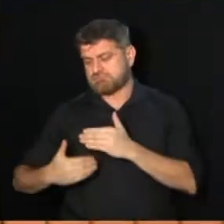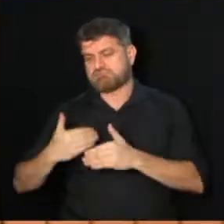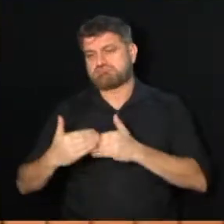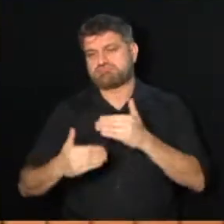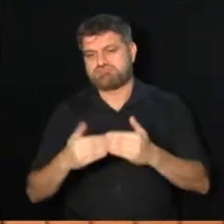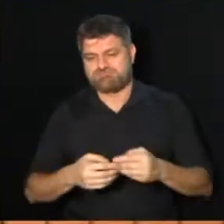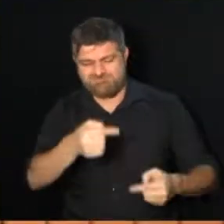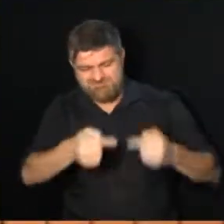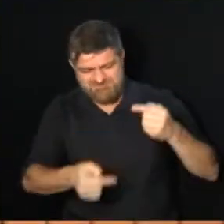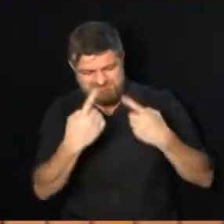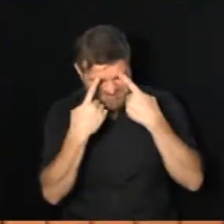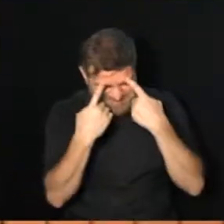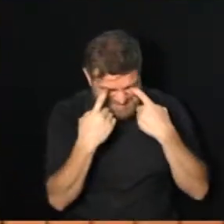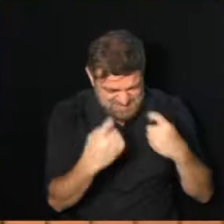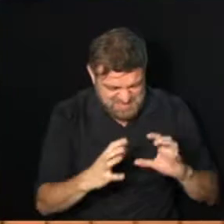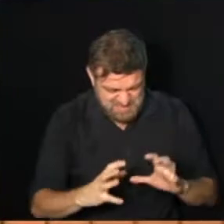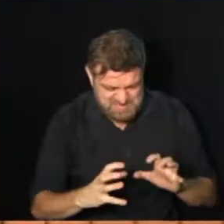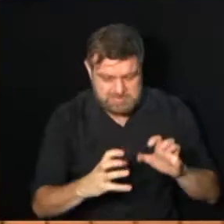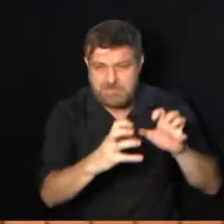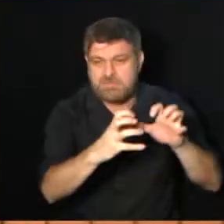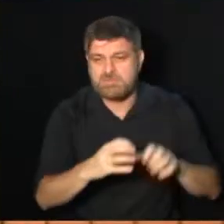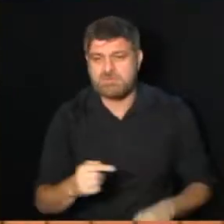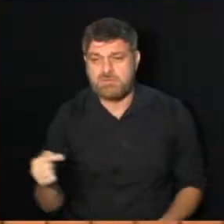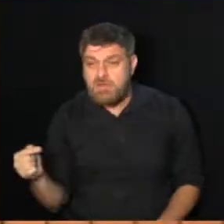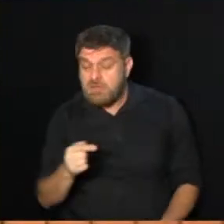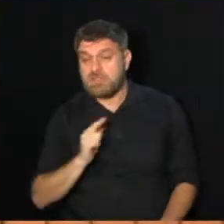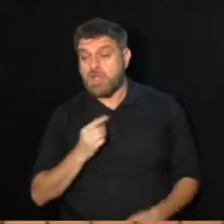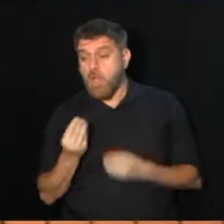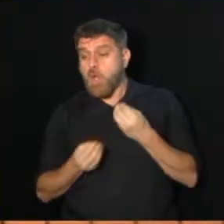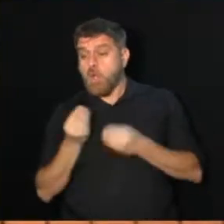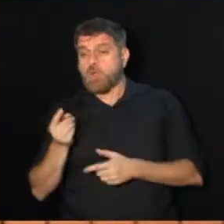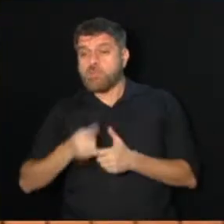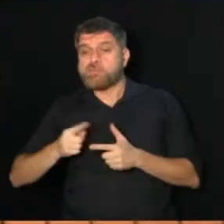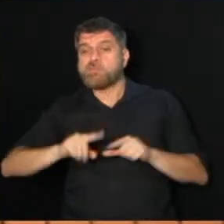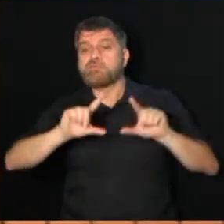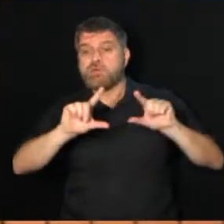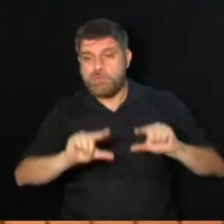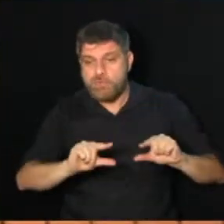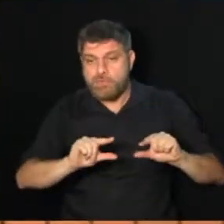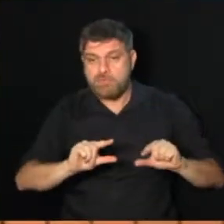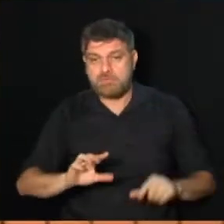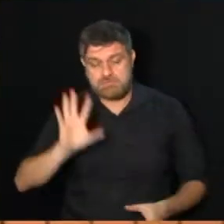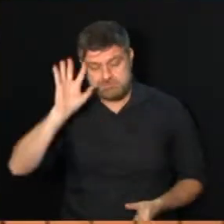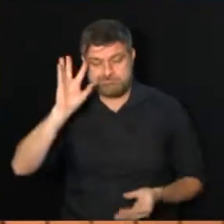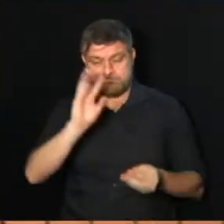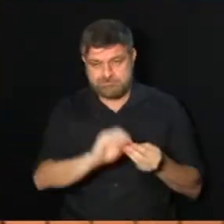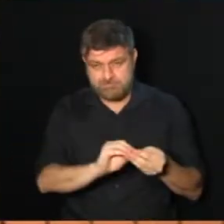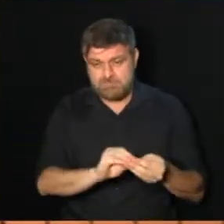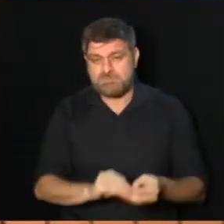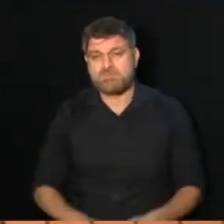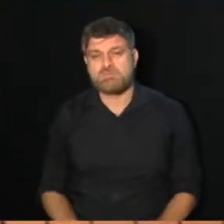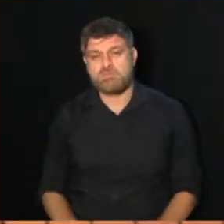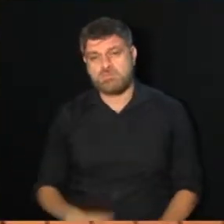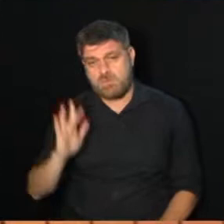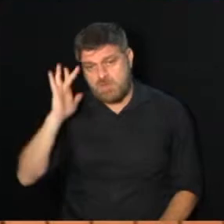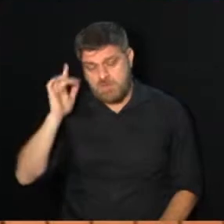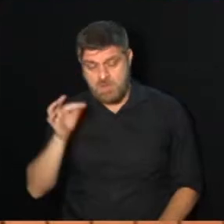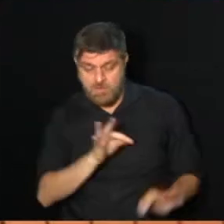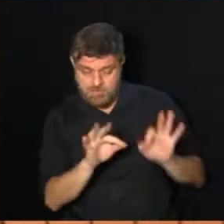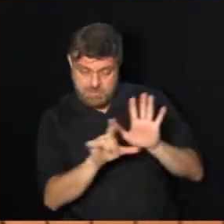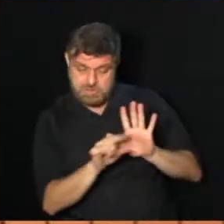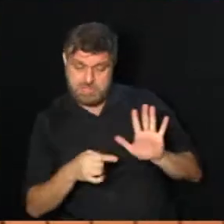conflitos geram violência, e se tem que buscar uma solução para isso, né? Eu acho que esse projeto, acho que